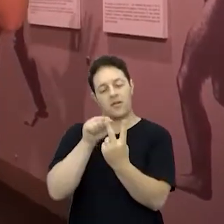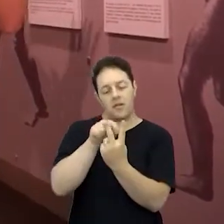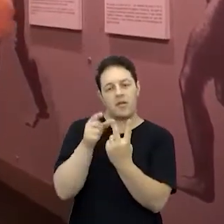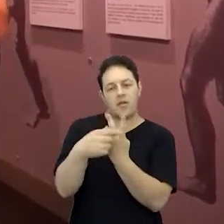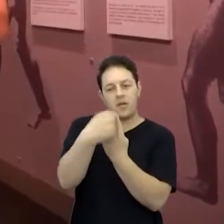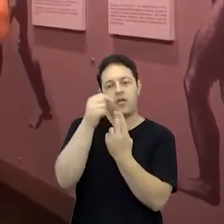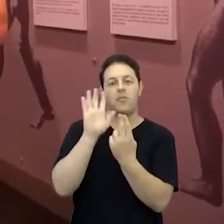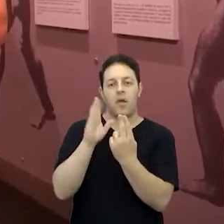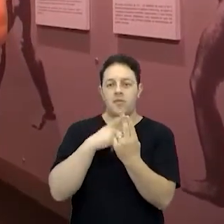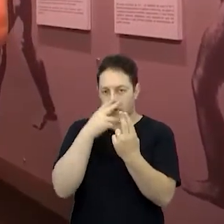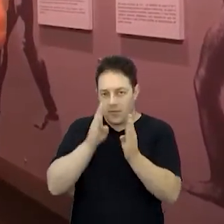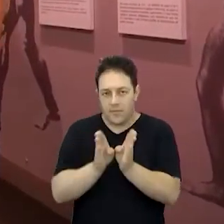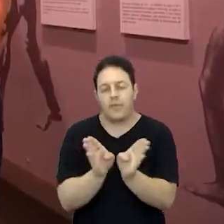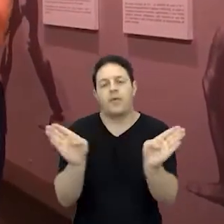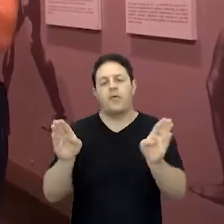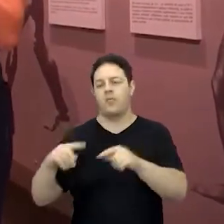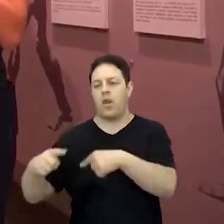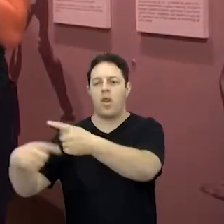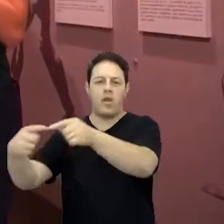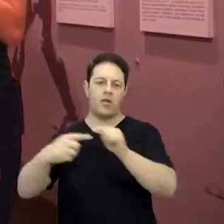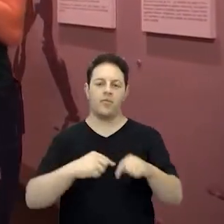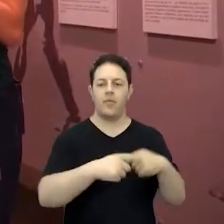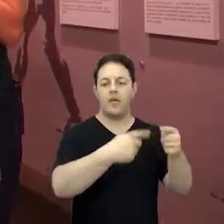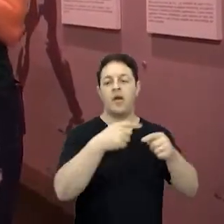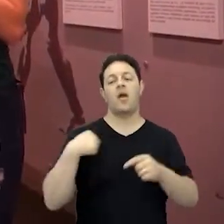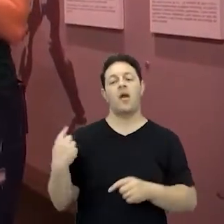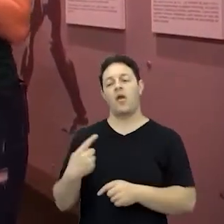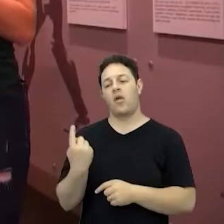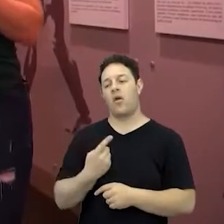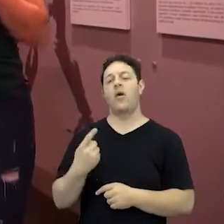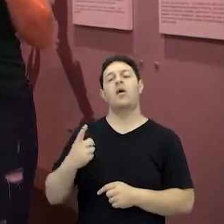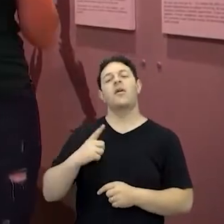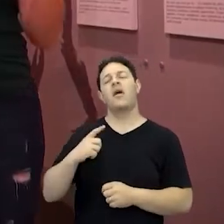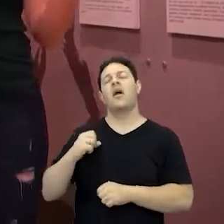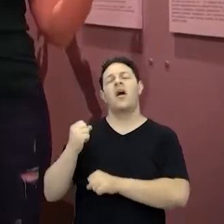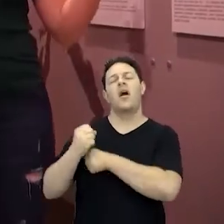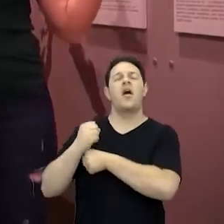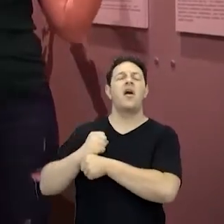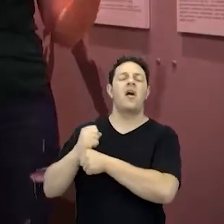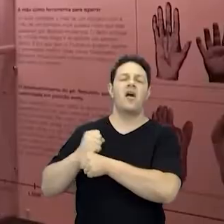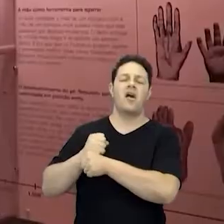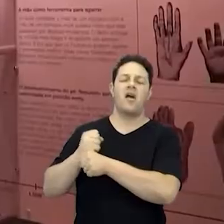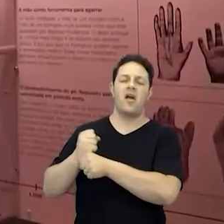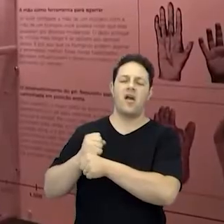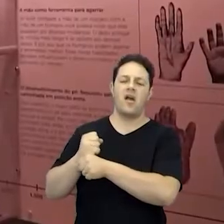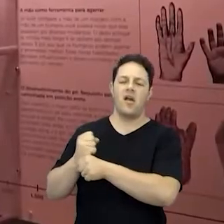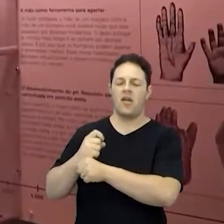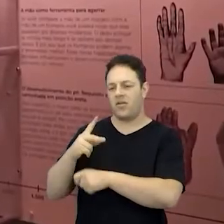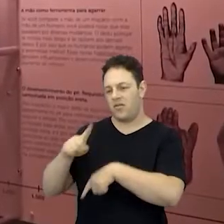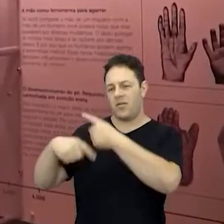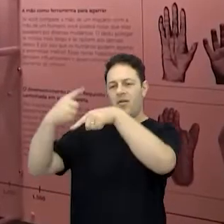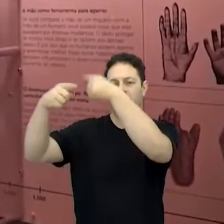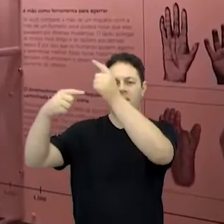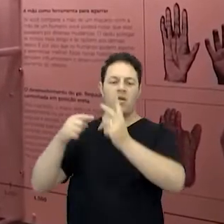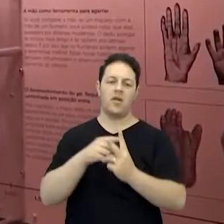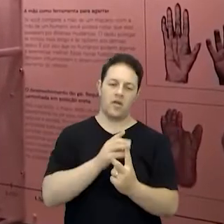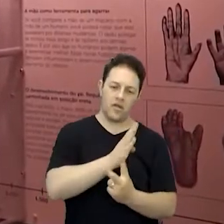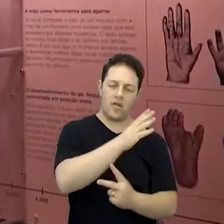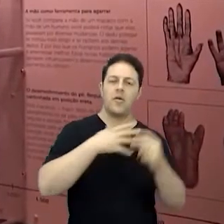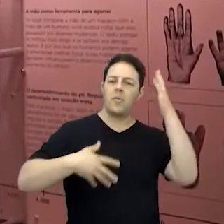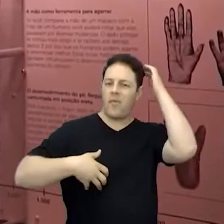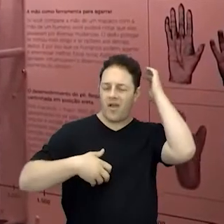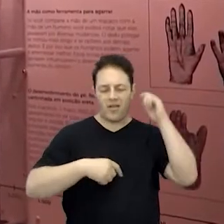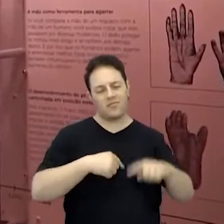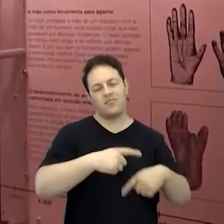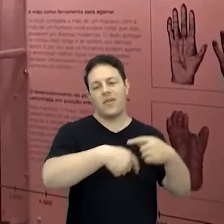comum mais duas coisas completamente diferentes nós temos milhões de anos de evolução aí milhares de anos de evolução e os primatas outro primata como os